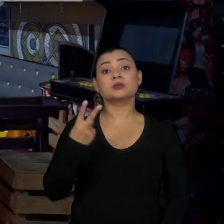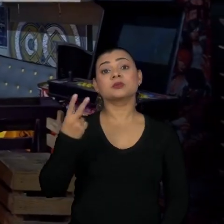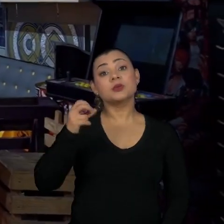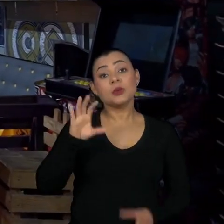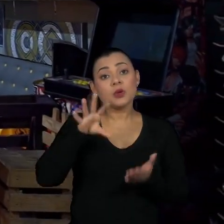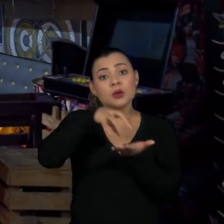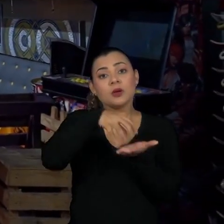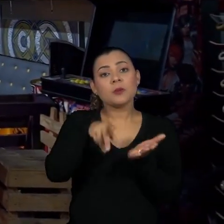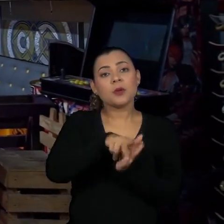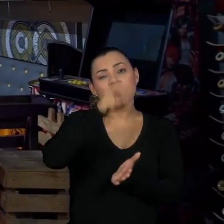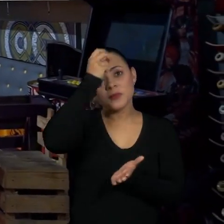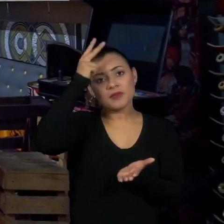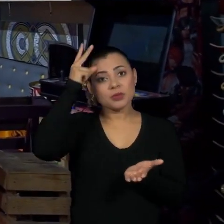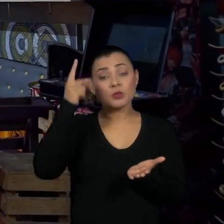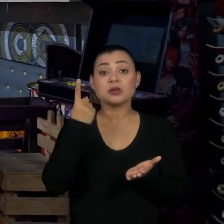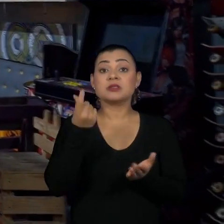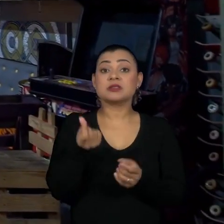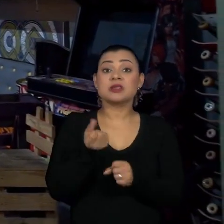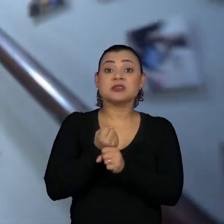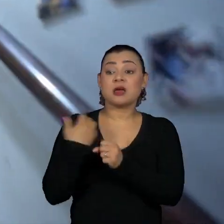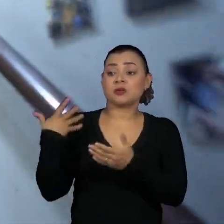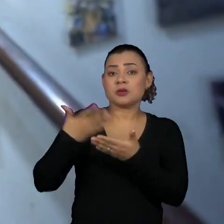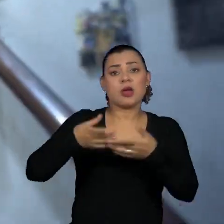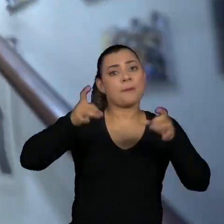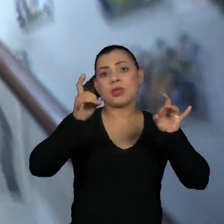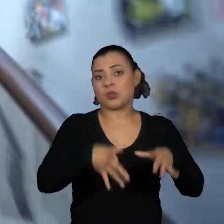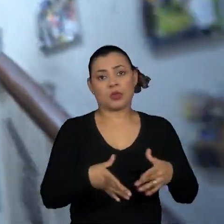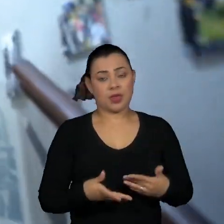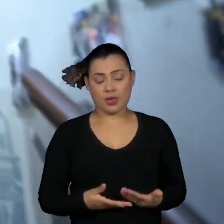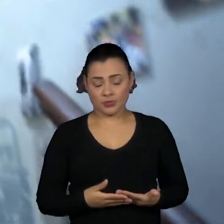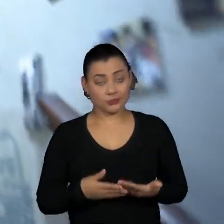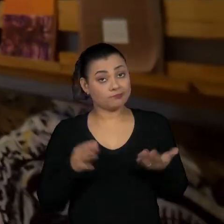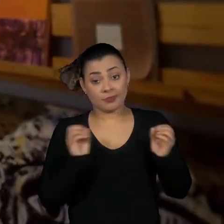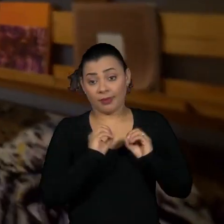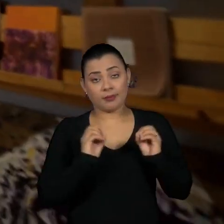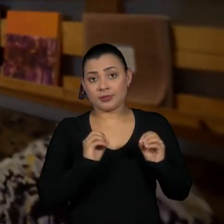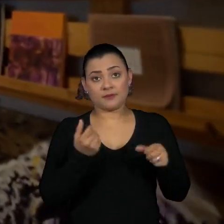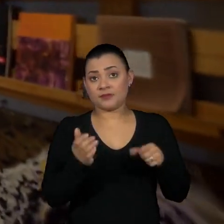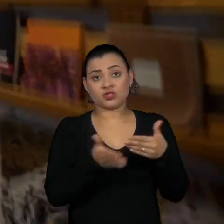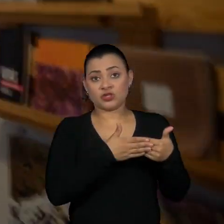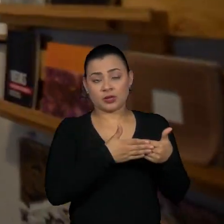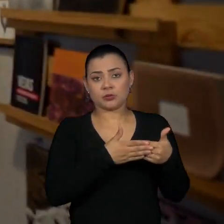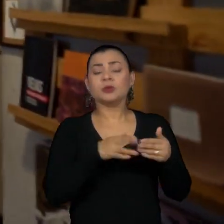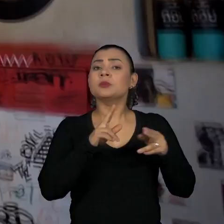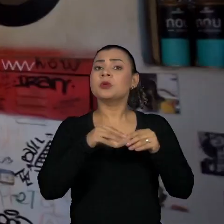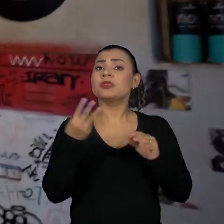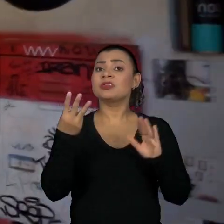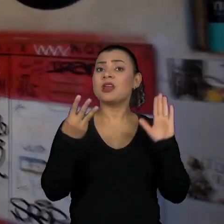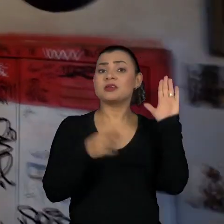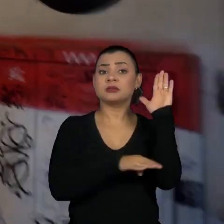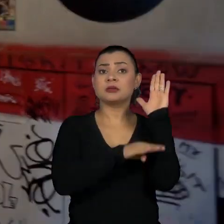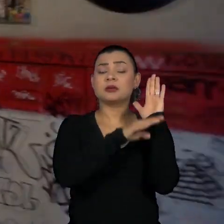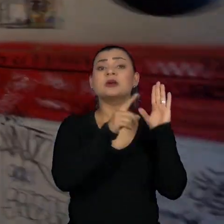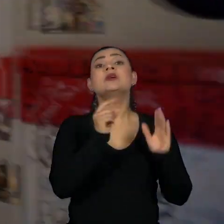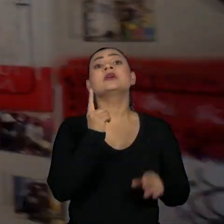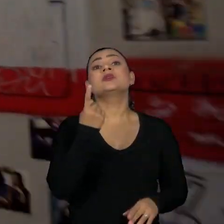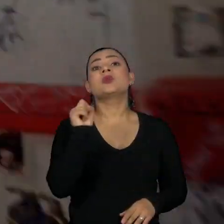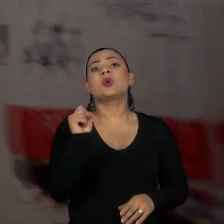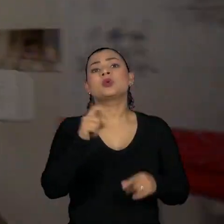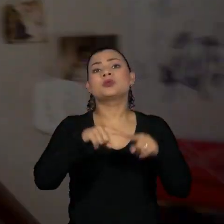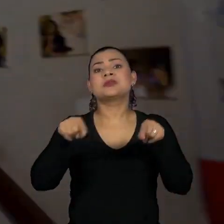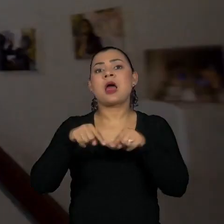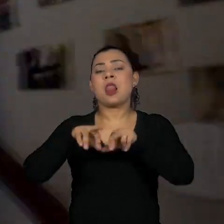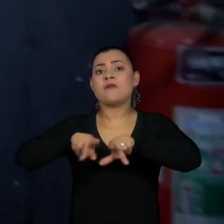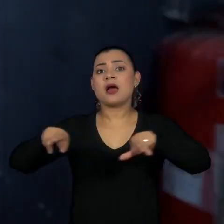E aí ficou por mais de 16 anos abandonado, sem uso algum. 3 andares, 18 salas. Tem sala de serigrafia,